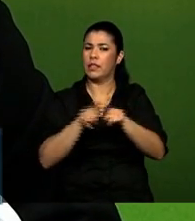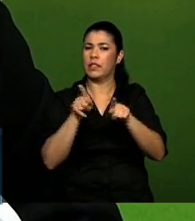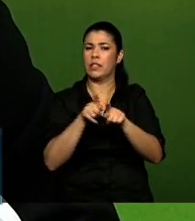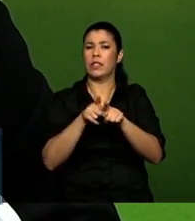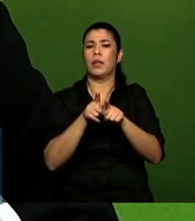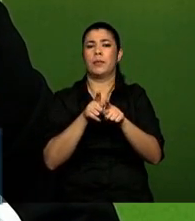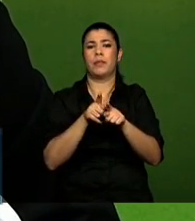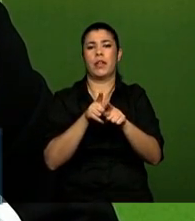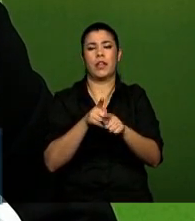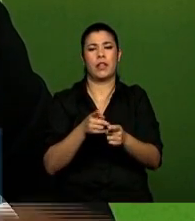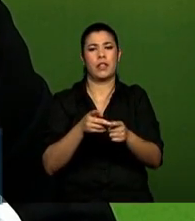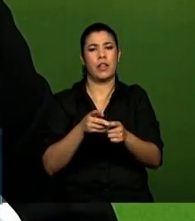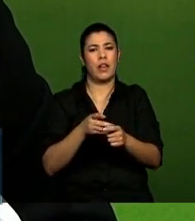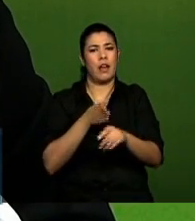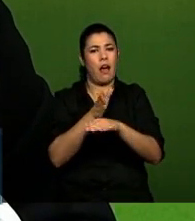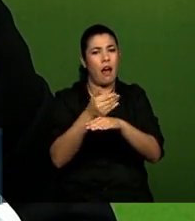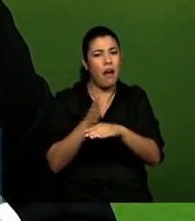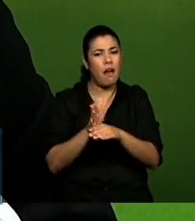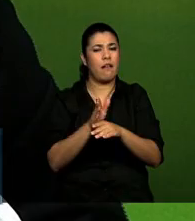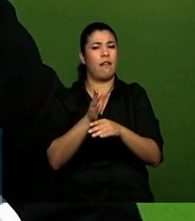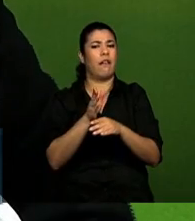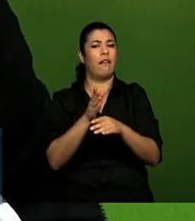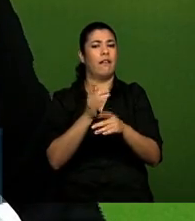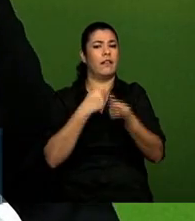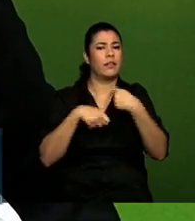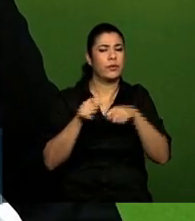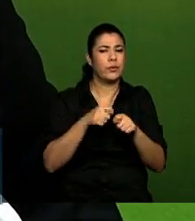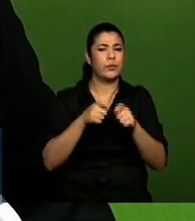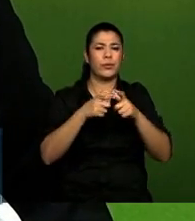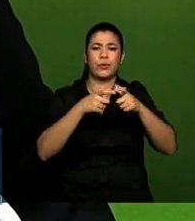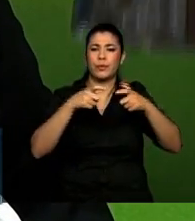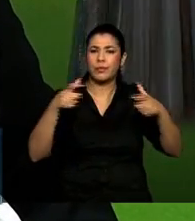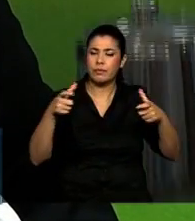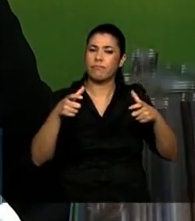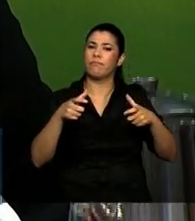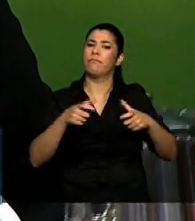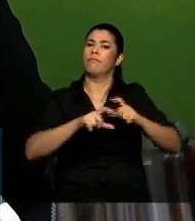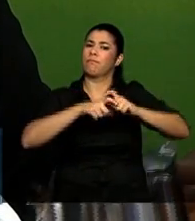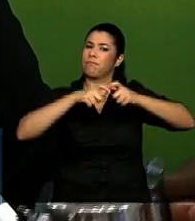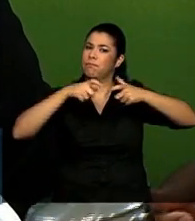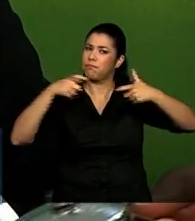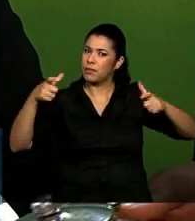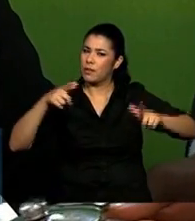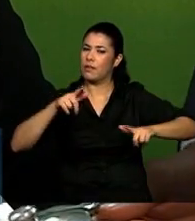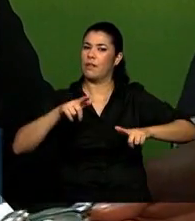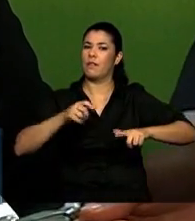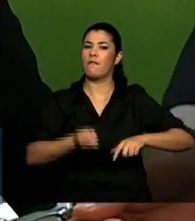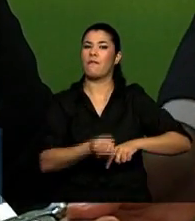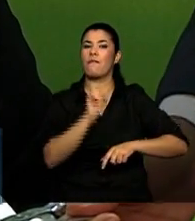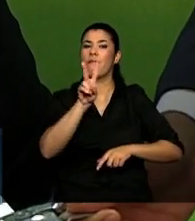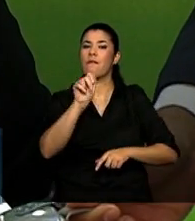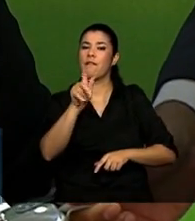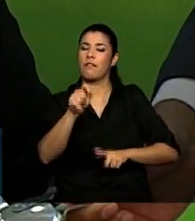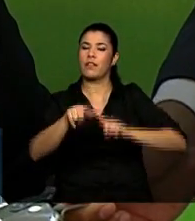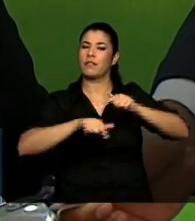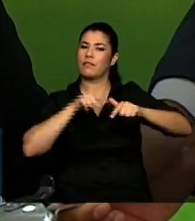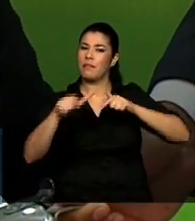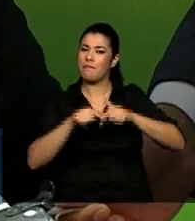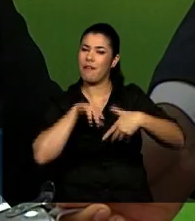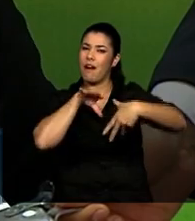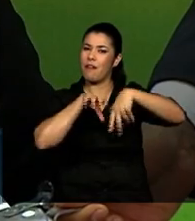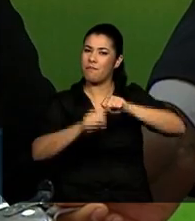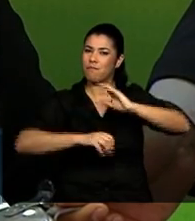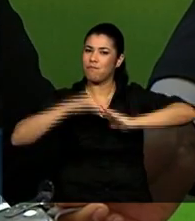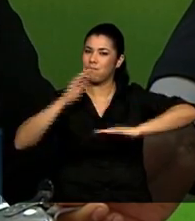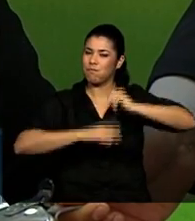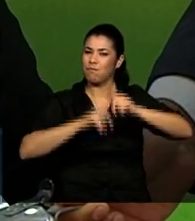inclusão Econômica com ampliação de empregos empregos com qualidade formalização de empregos